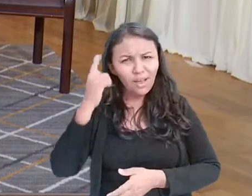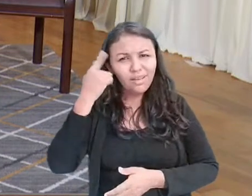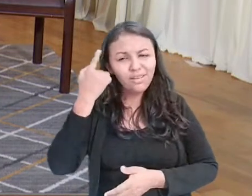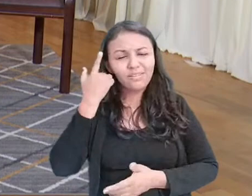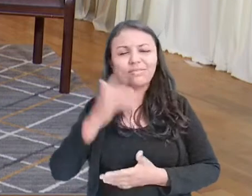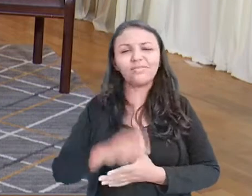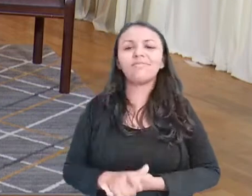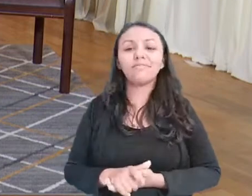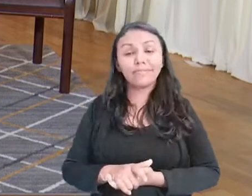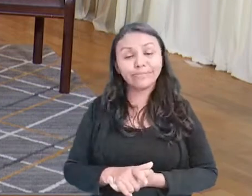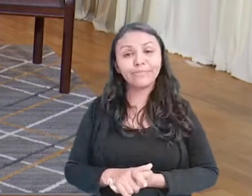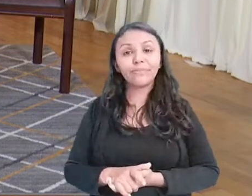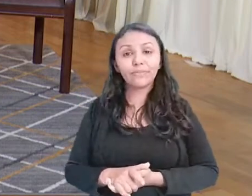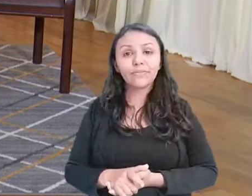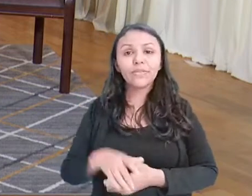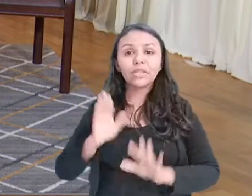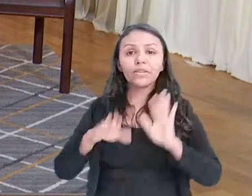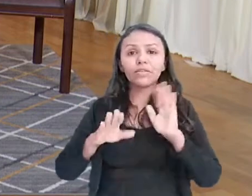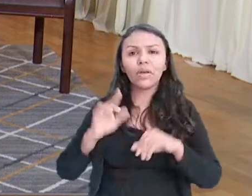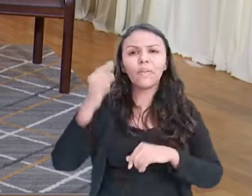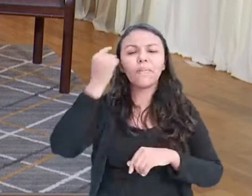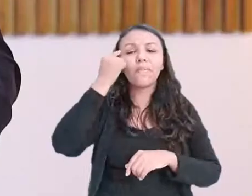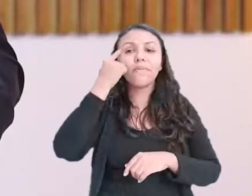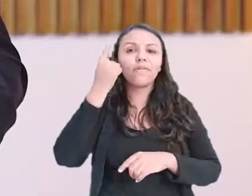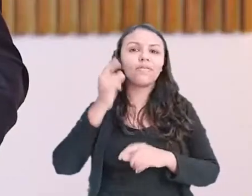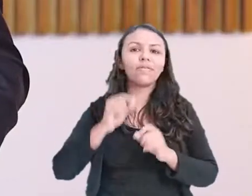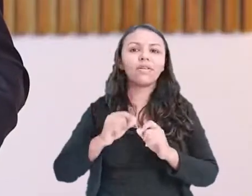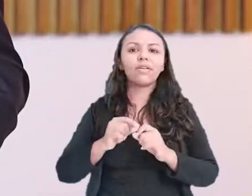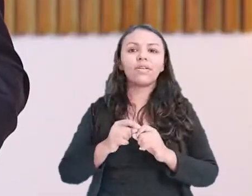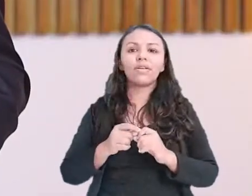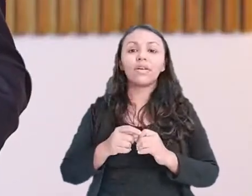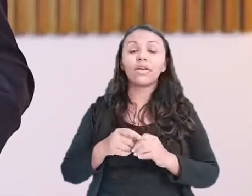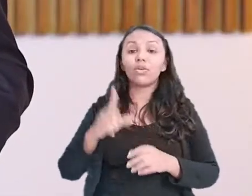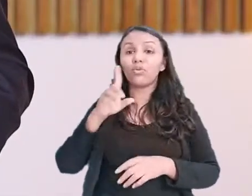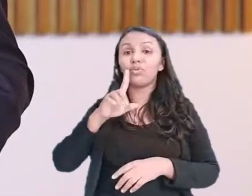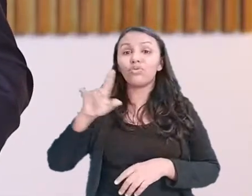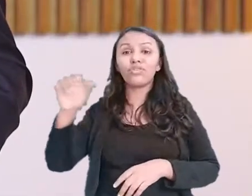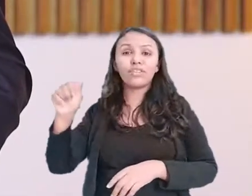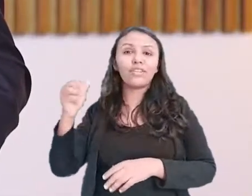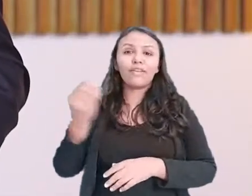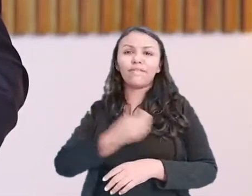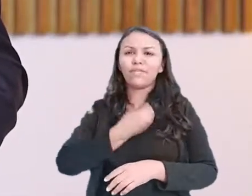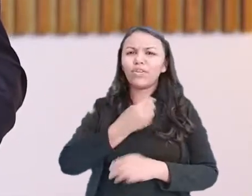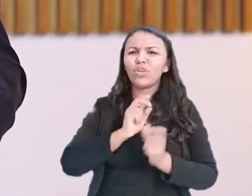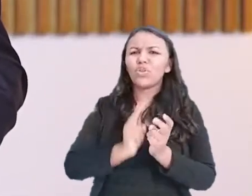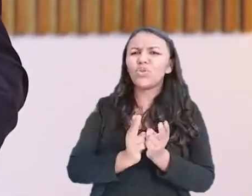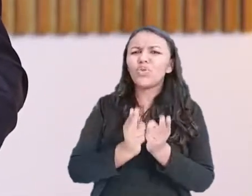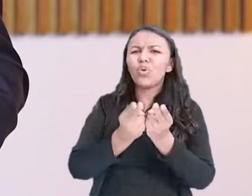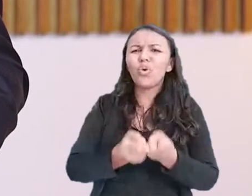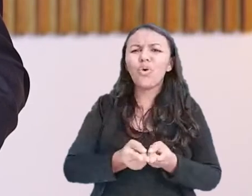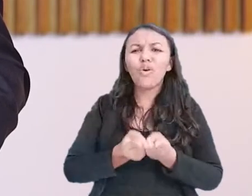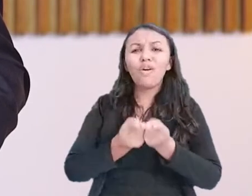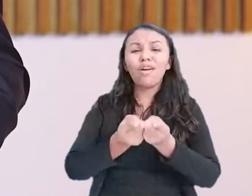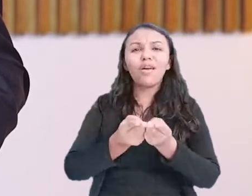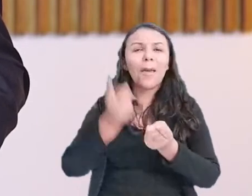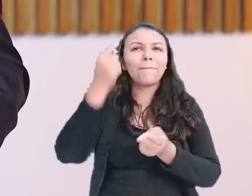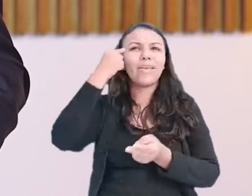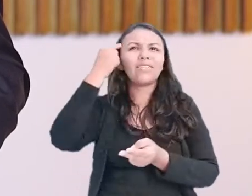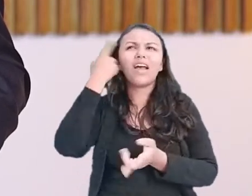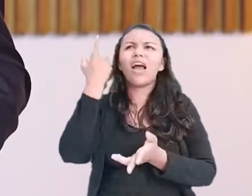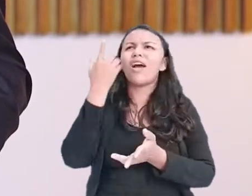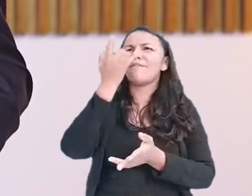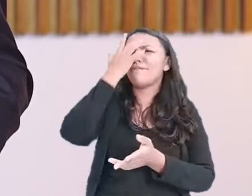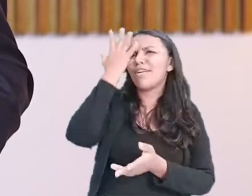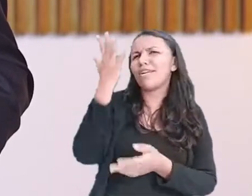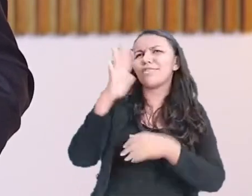vezes que os dias em que os patriarcas viveram, especialmente Noé, eram dias mais favoráveis e mais fáceis de se viver,